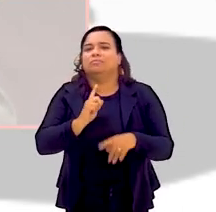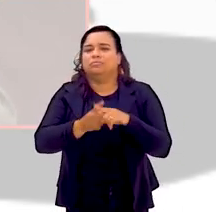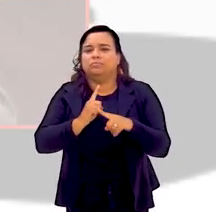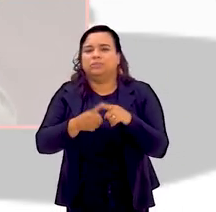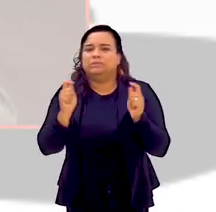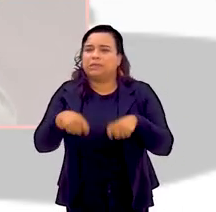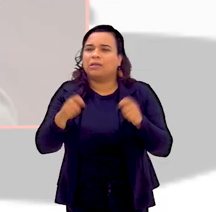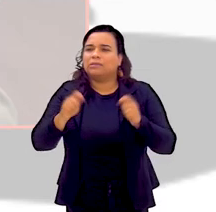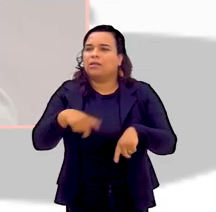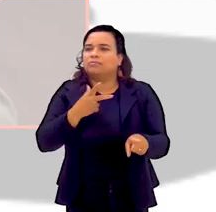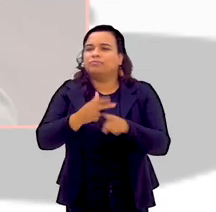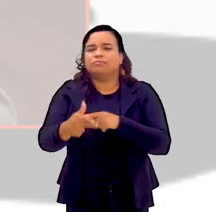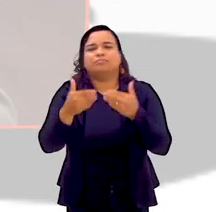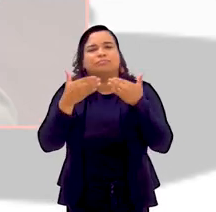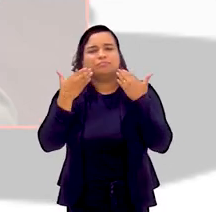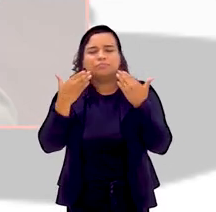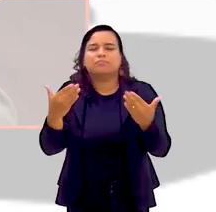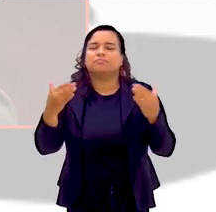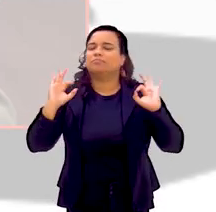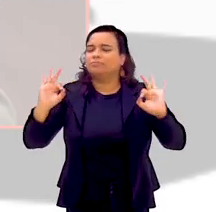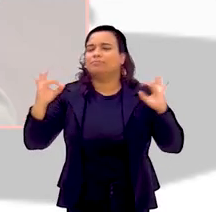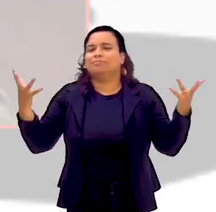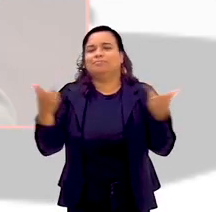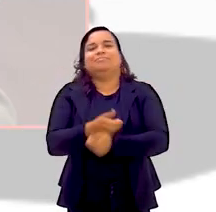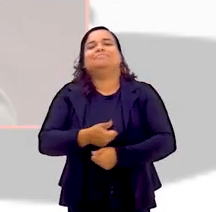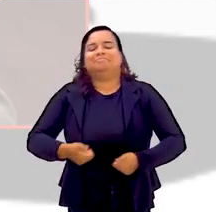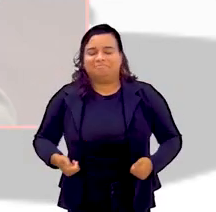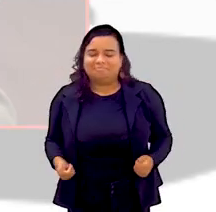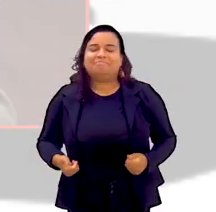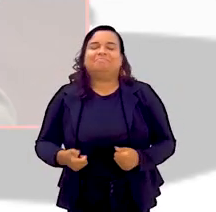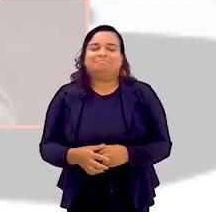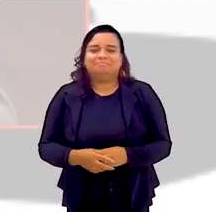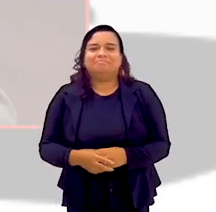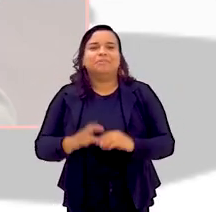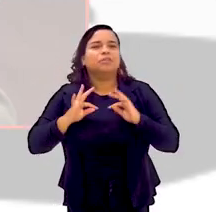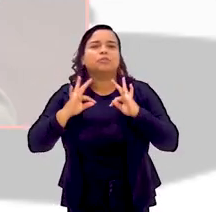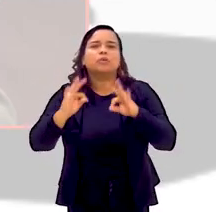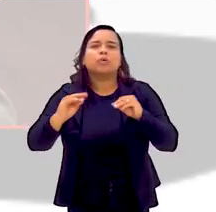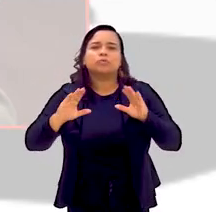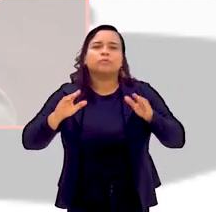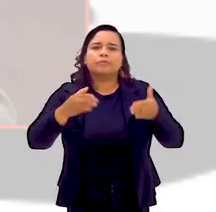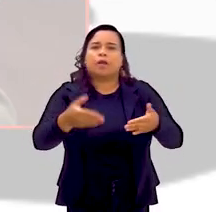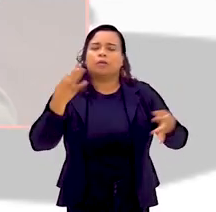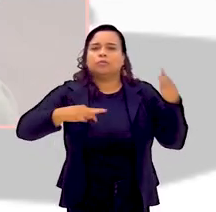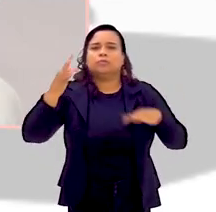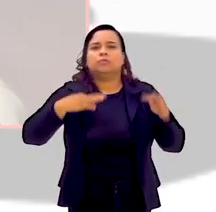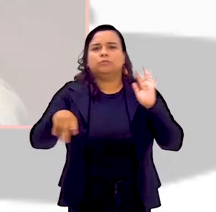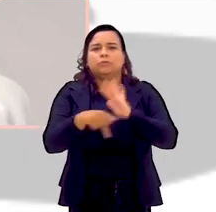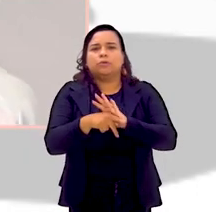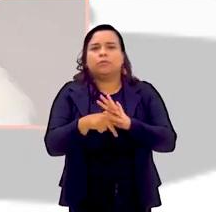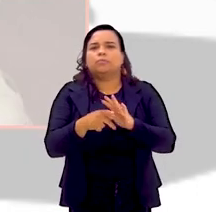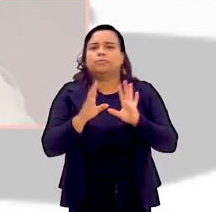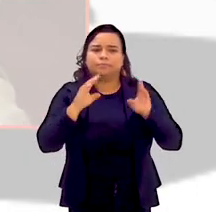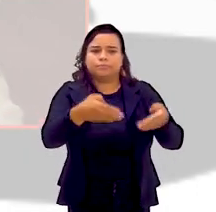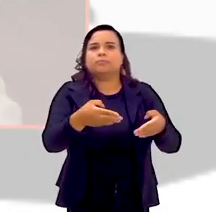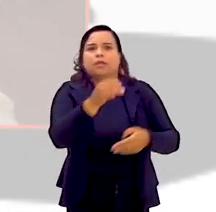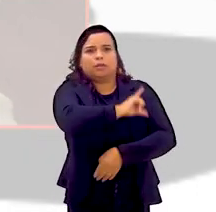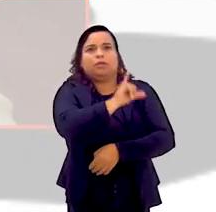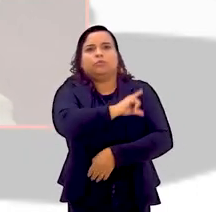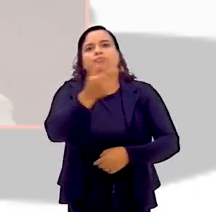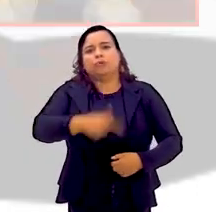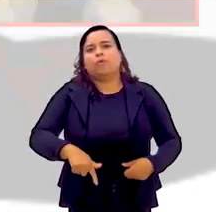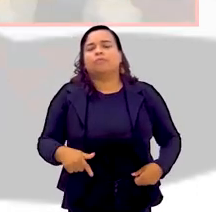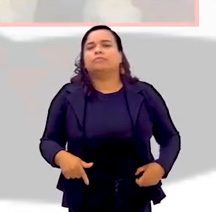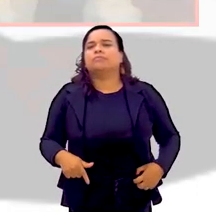se desse de maneira vitoriosa e extremamente gloriosa, vamos dizer assim, em que todos os focos do turismo no Brasil vai estar voltado para o Rio de Janeiro de